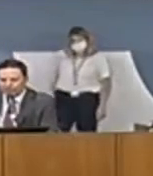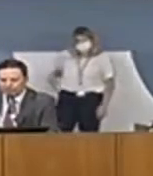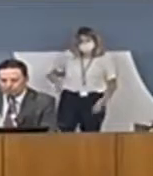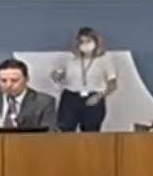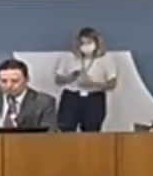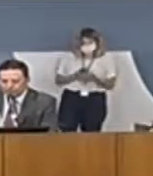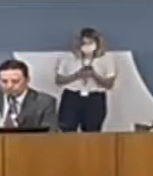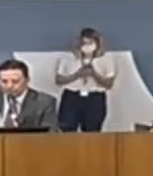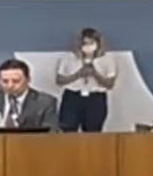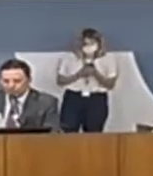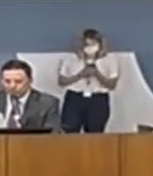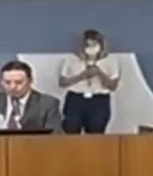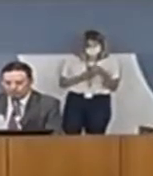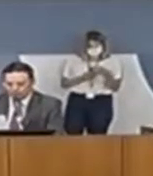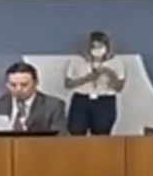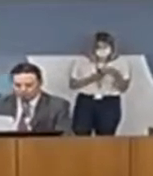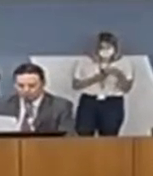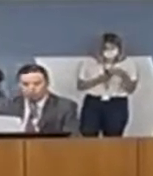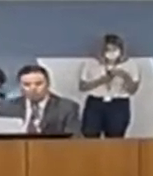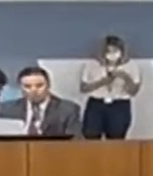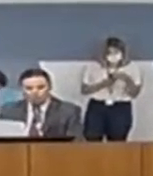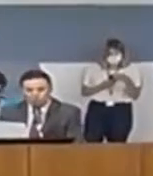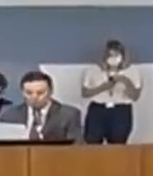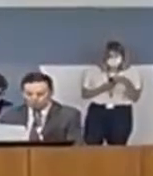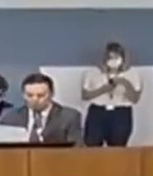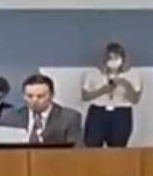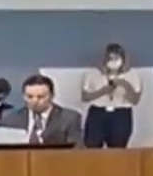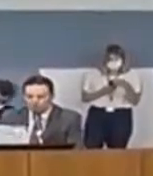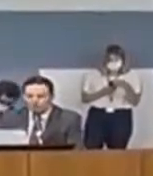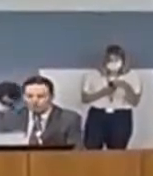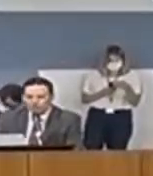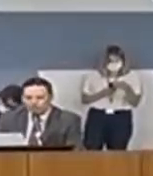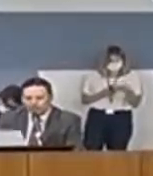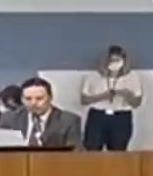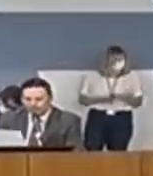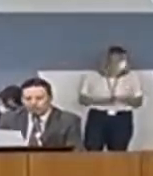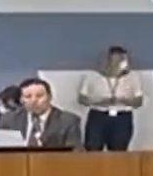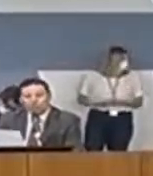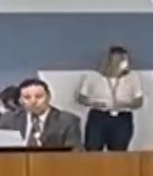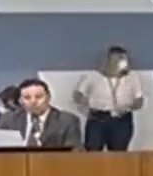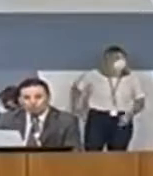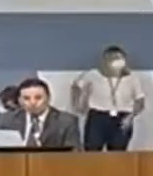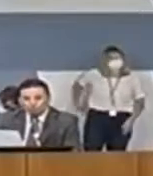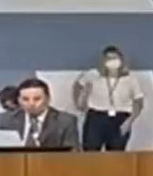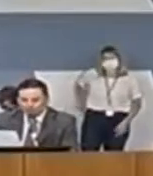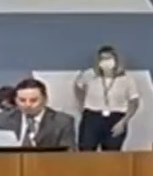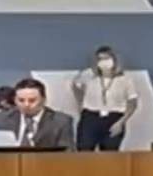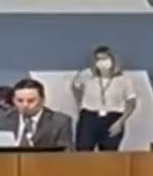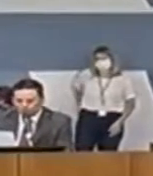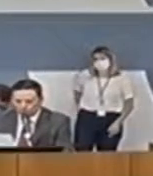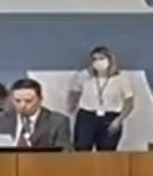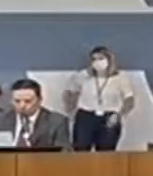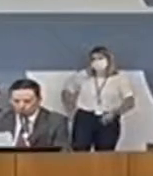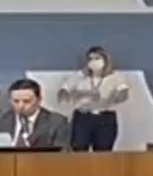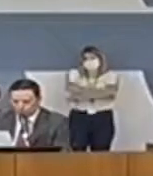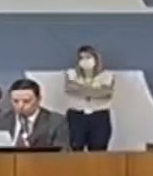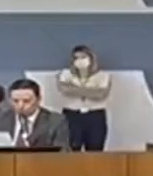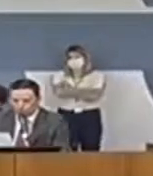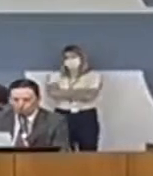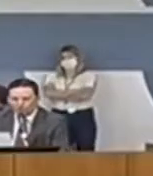Kelly Cristiane, que está conosco aqui, é professora efetiva, é uma grande defensora dos